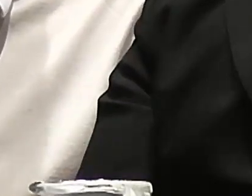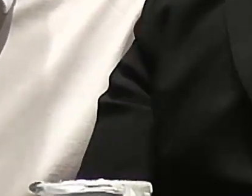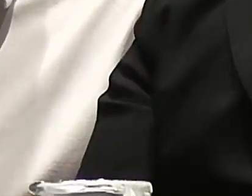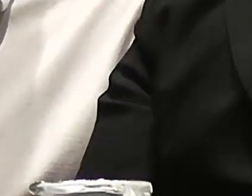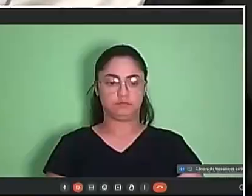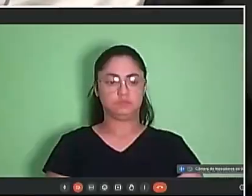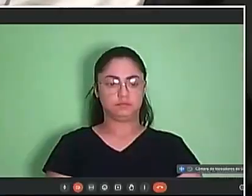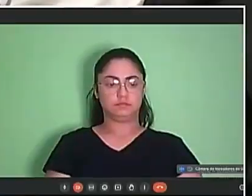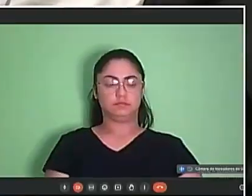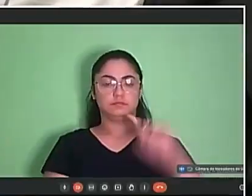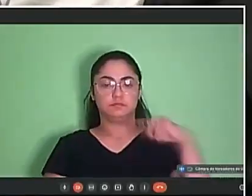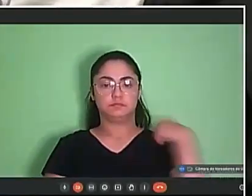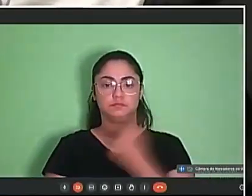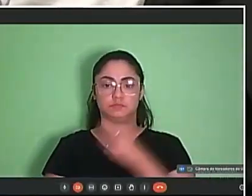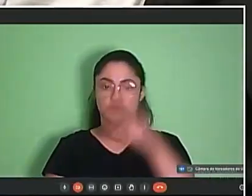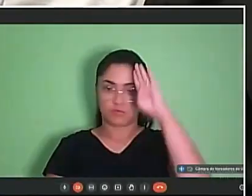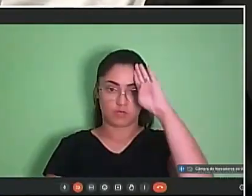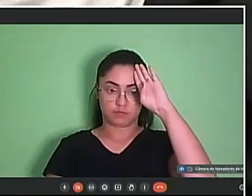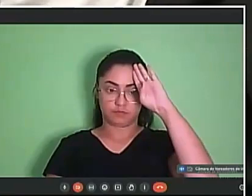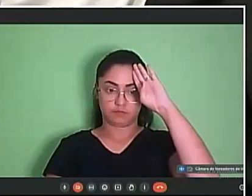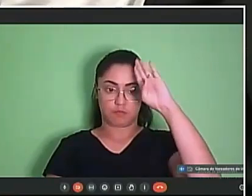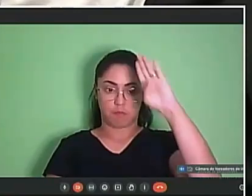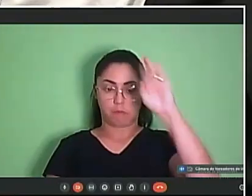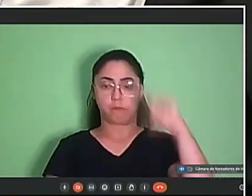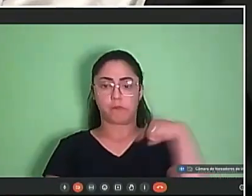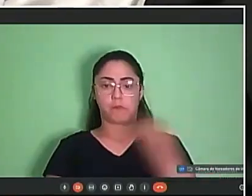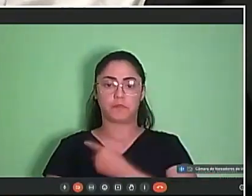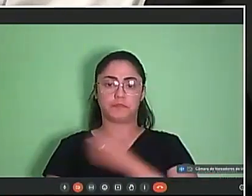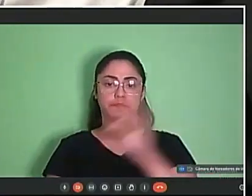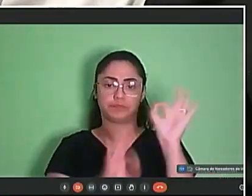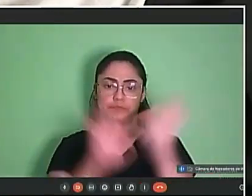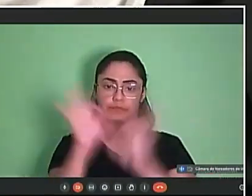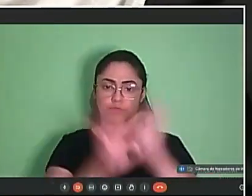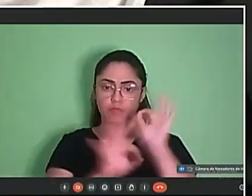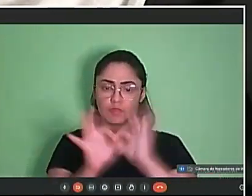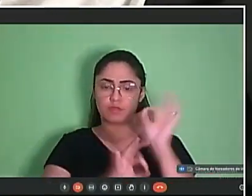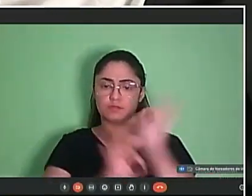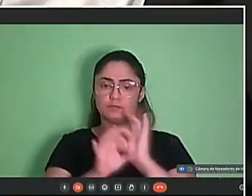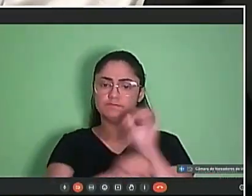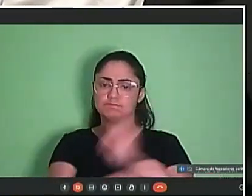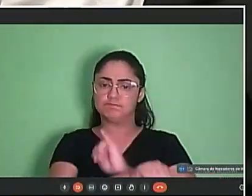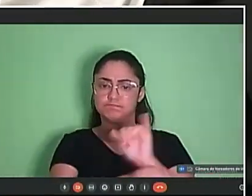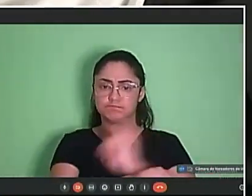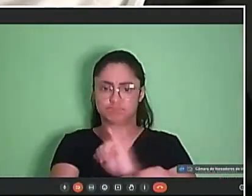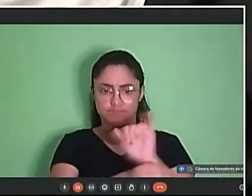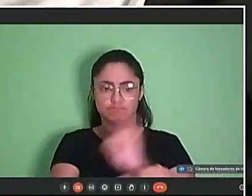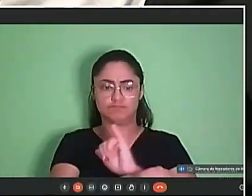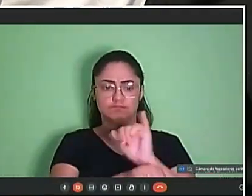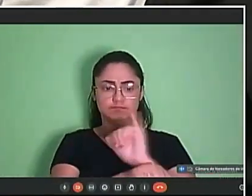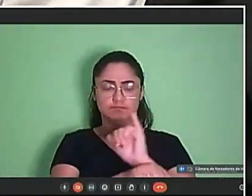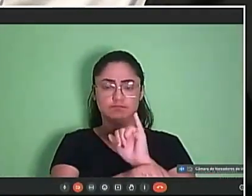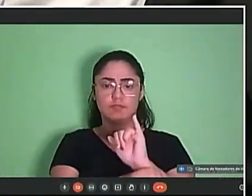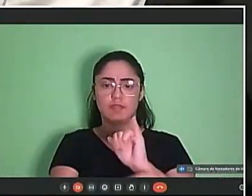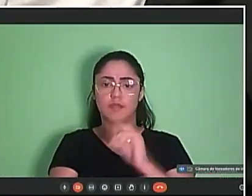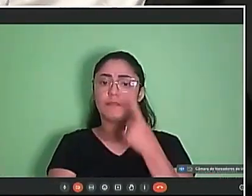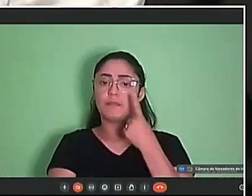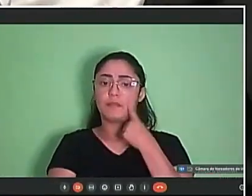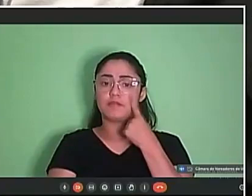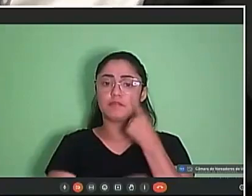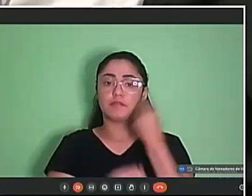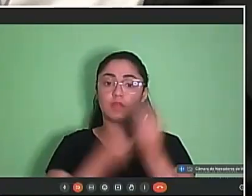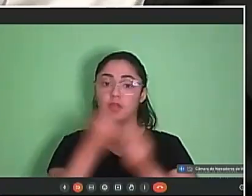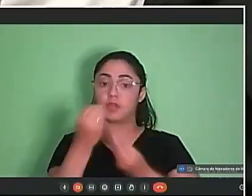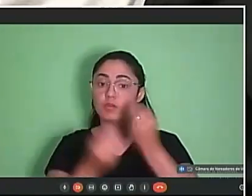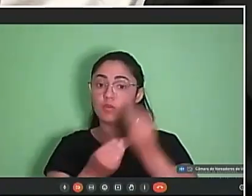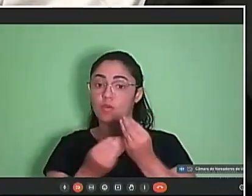essas pessoas, mas estamos trabalhando em alternativas para que essas pessoas possam viver dignamente. Nossa Secretaria de Assistência Social